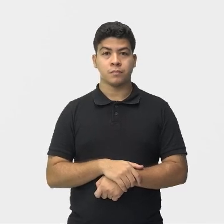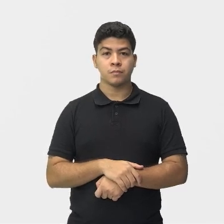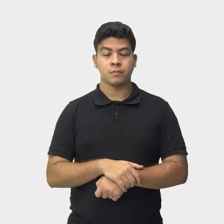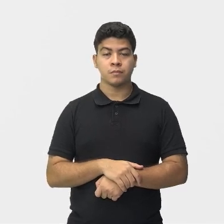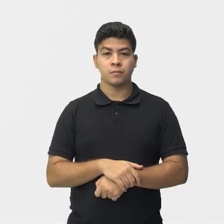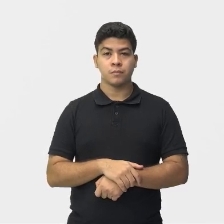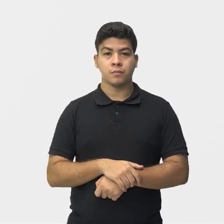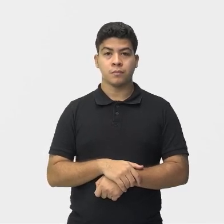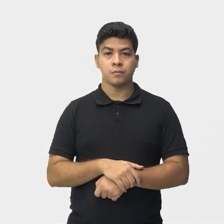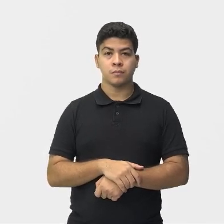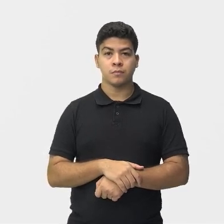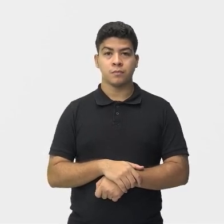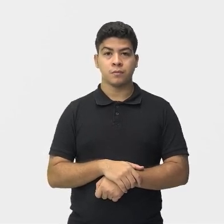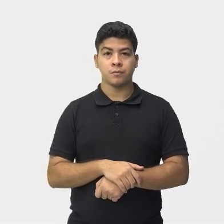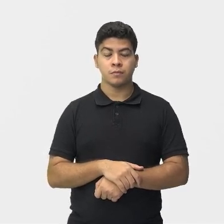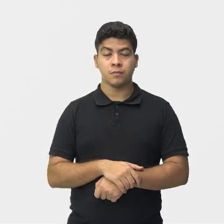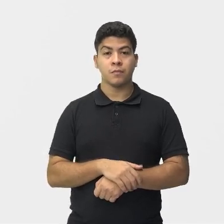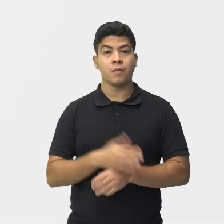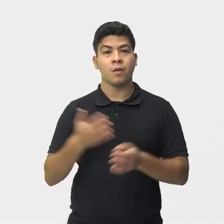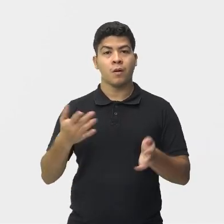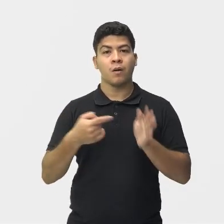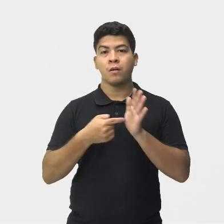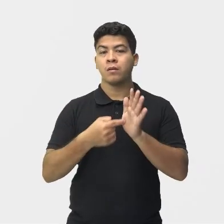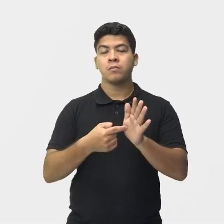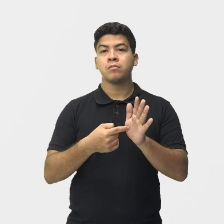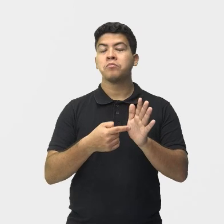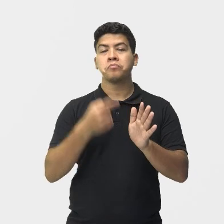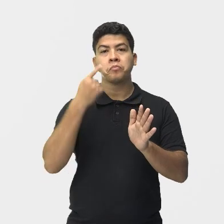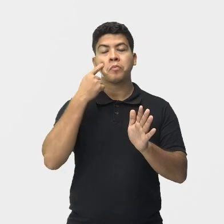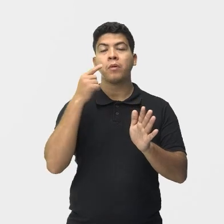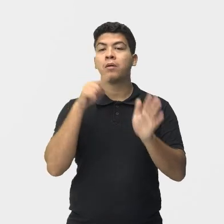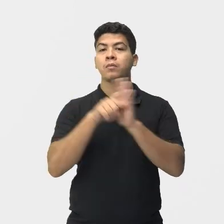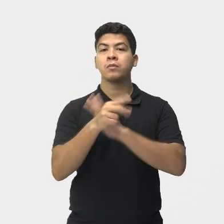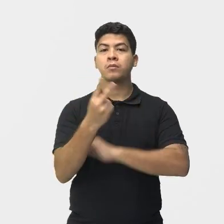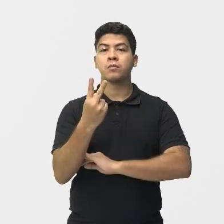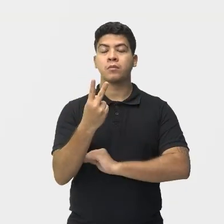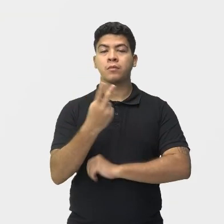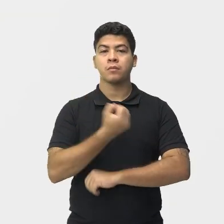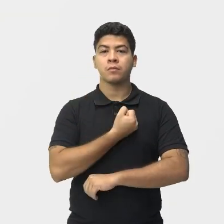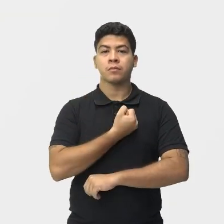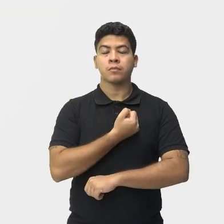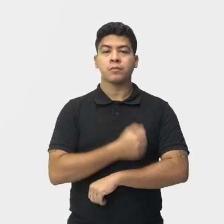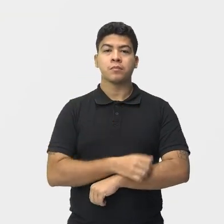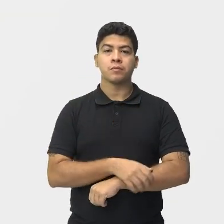do movimento. Agora vamos aqui para a nossa questão número 2.